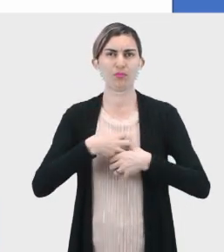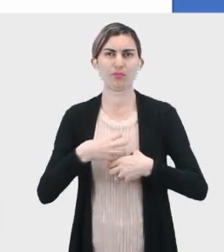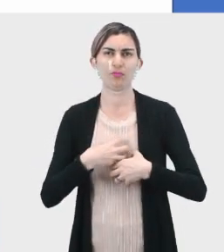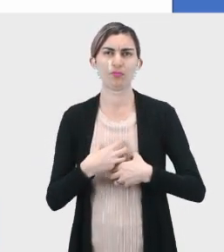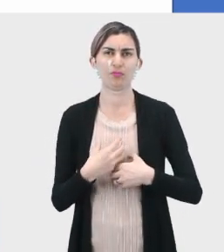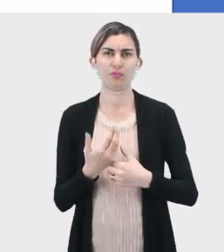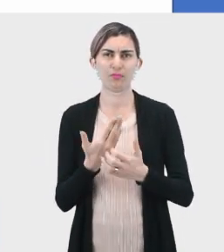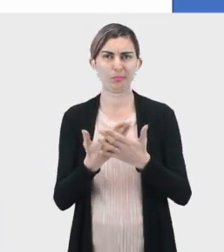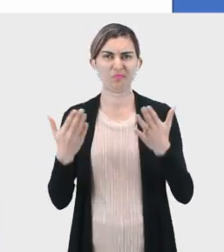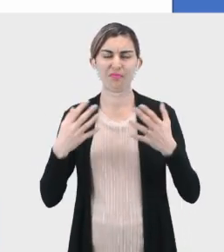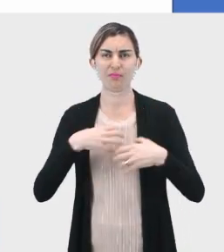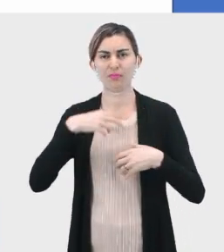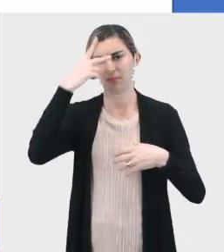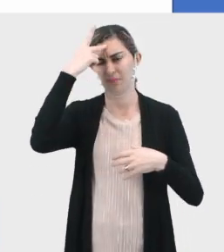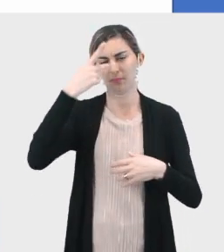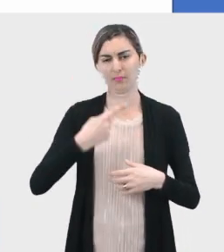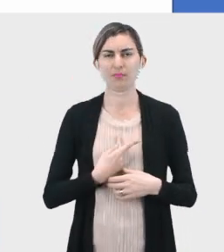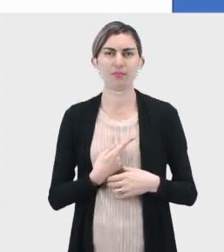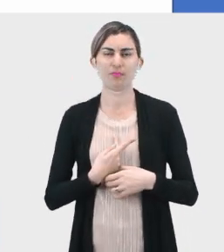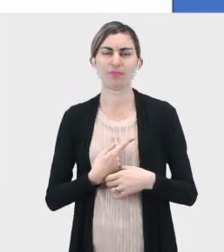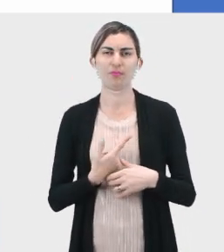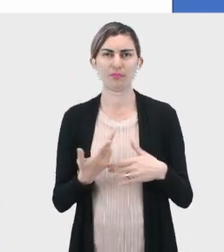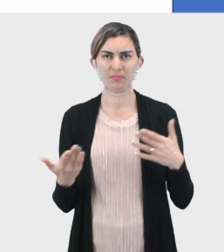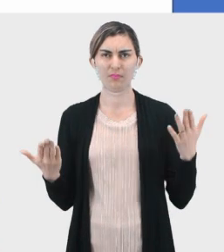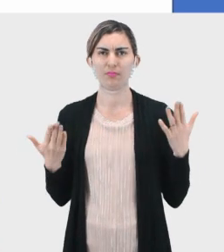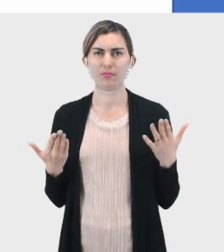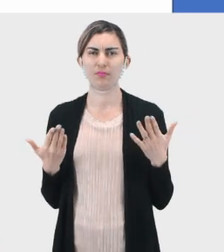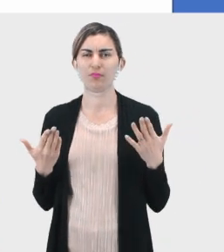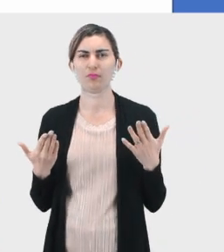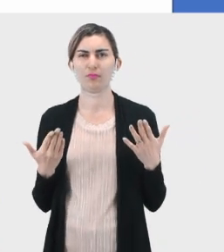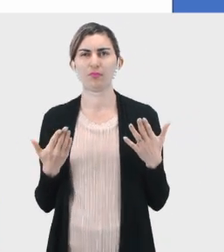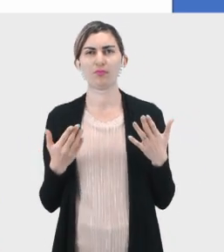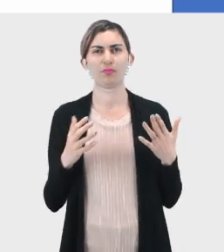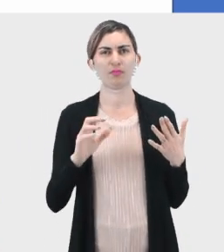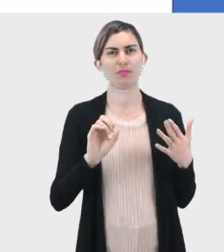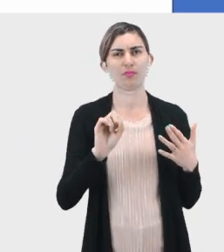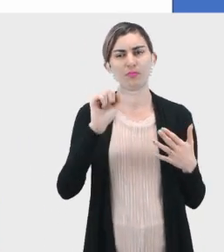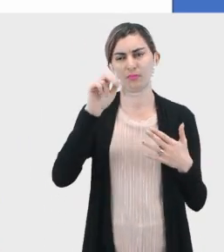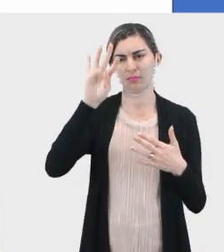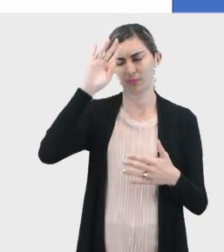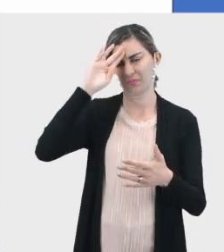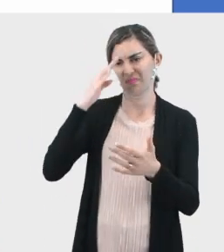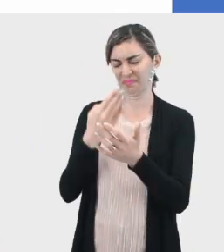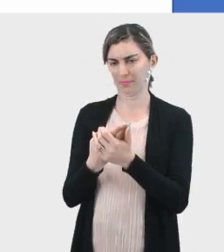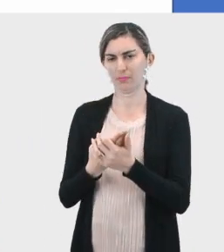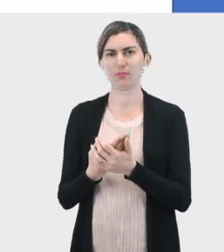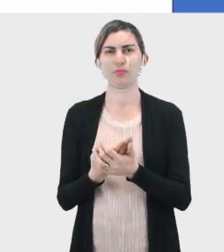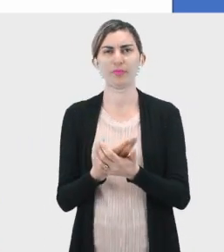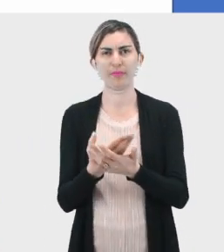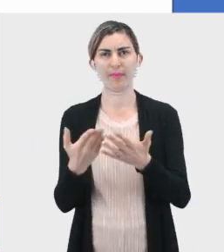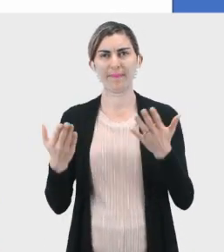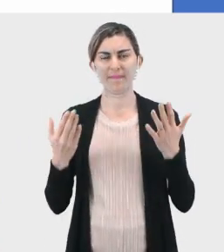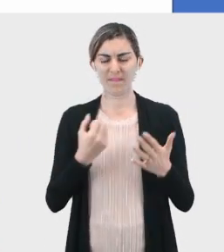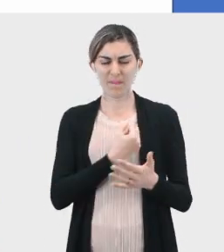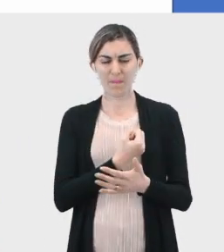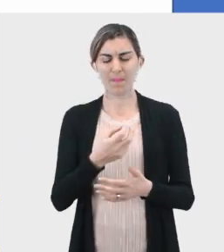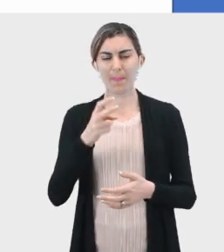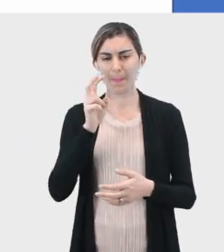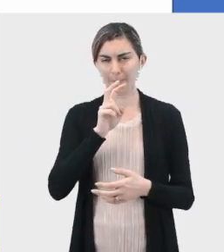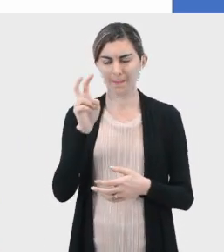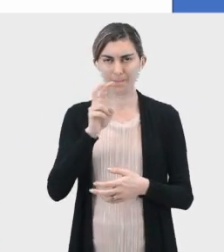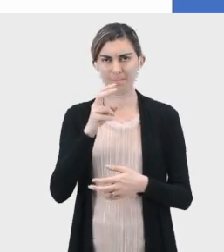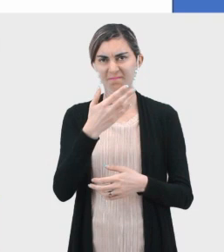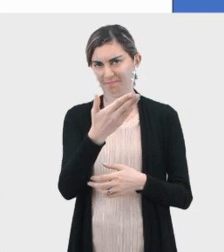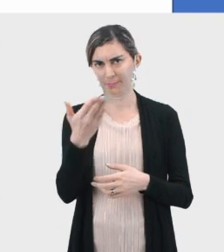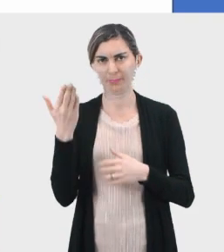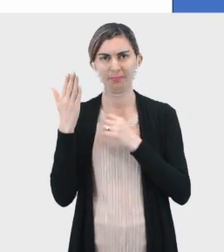em relação a si mesma, self-confident, ou seja, autoconfiante. E no número 5, onde é